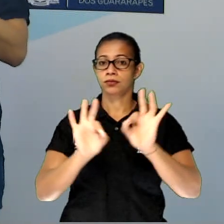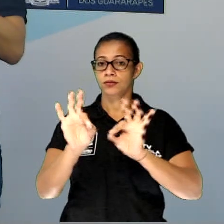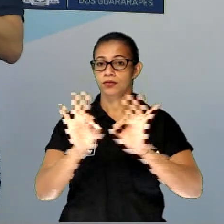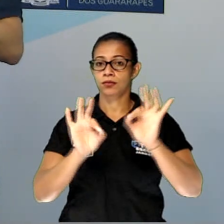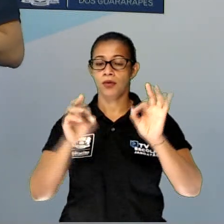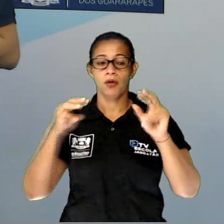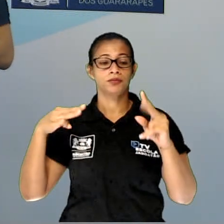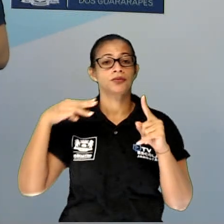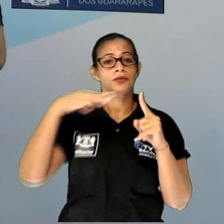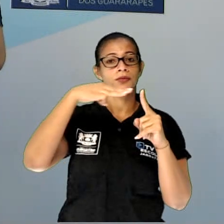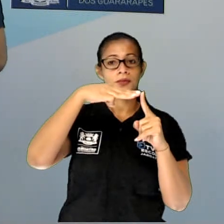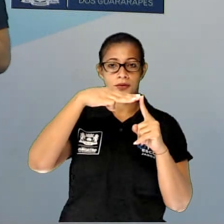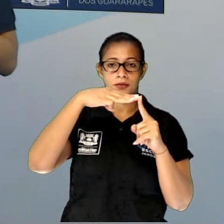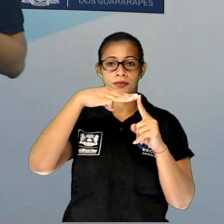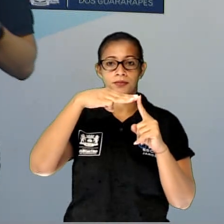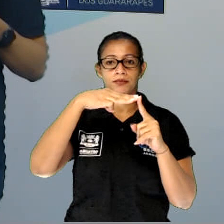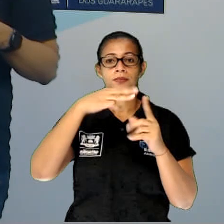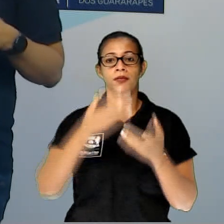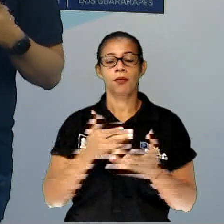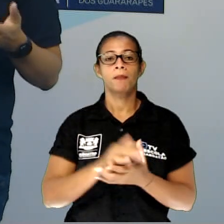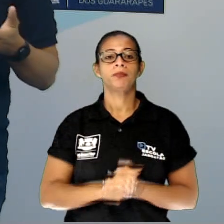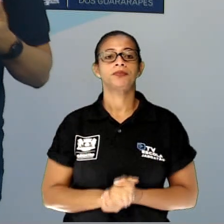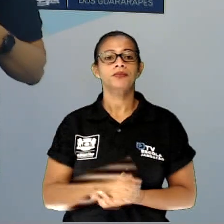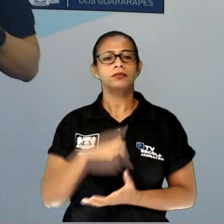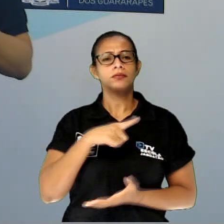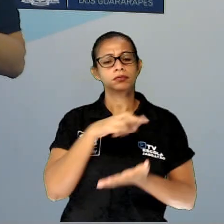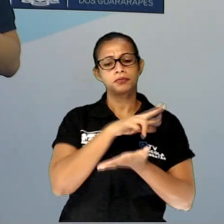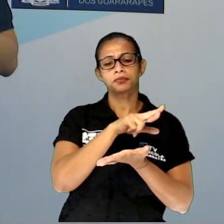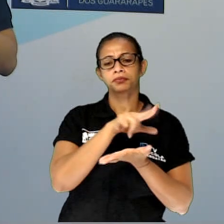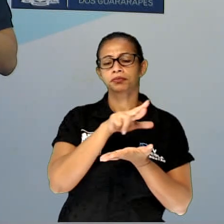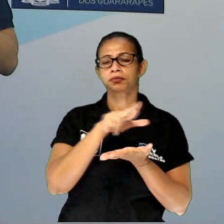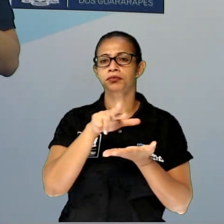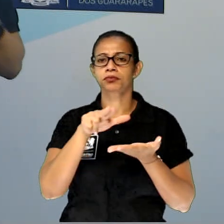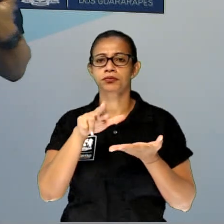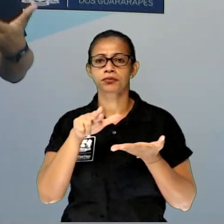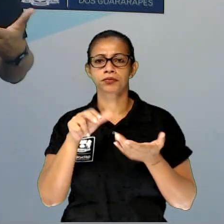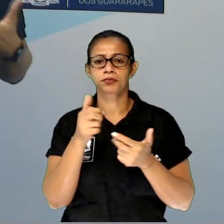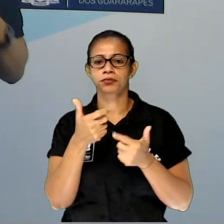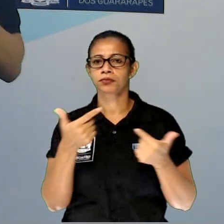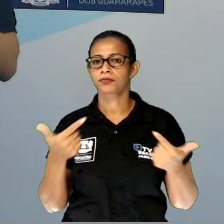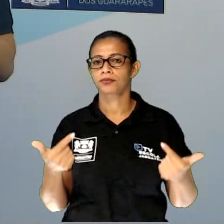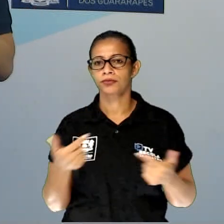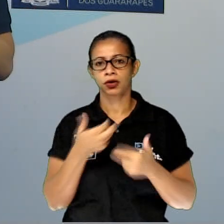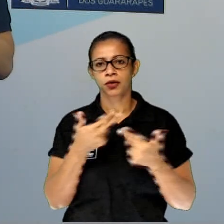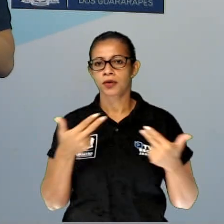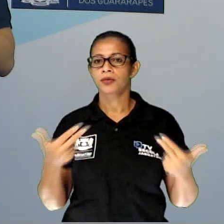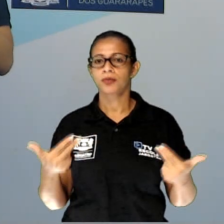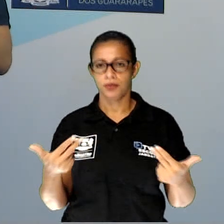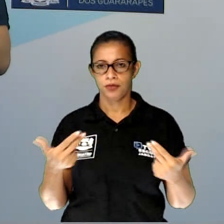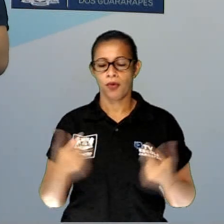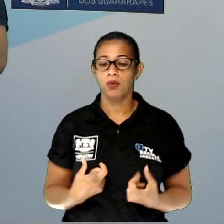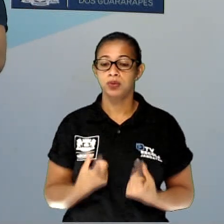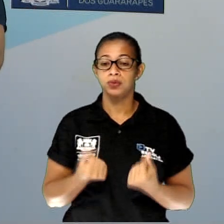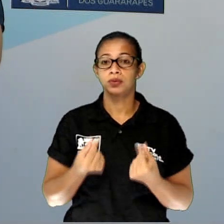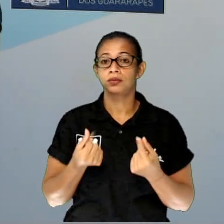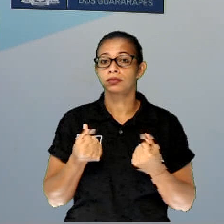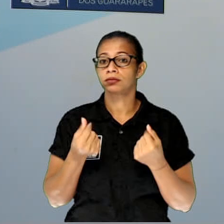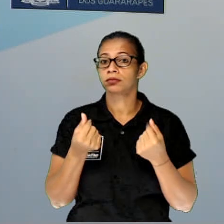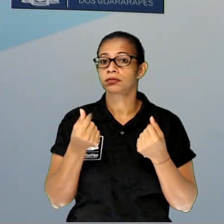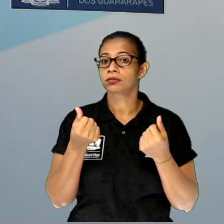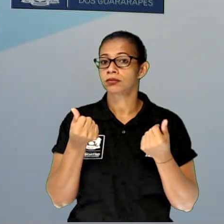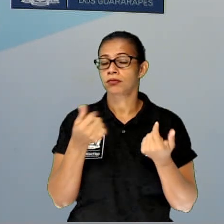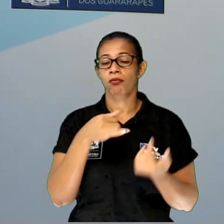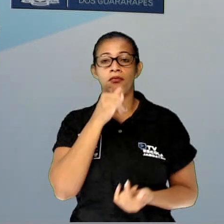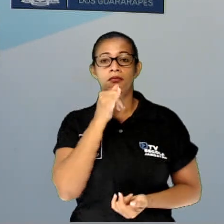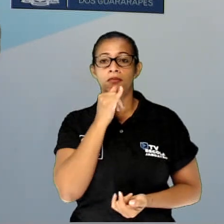e industrialização, que envolvia, entre outras coisas, uma série de investimentos, como, por exemplo, investimentos no setor